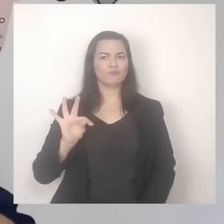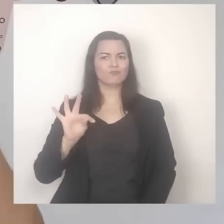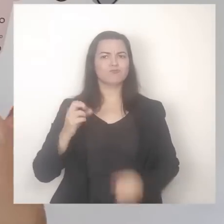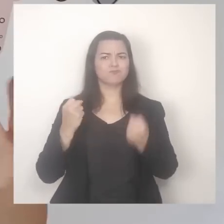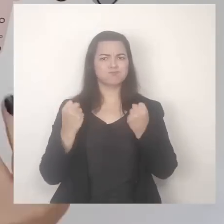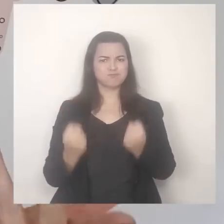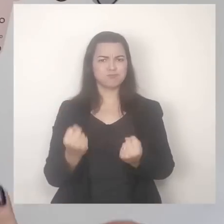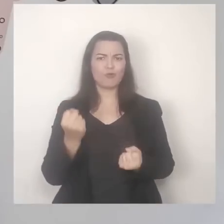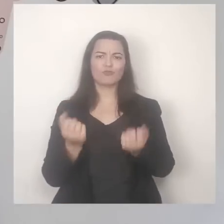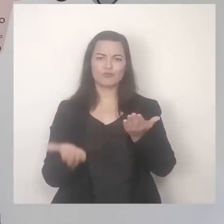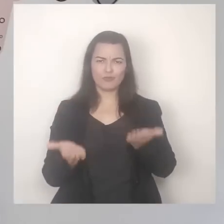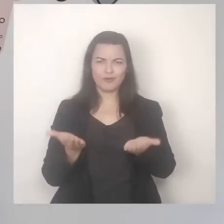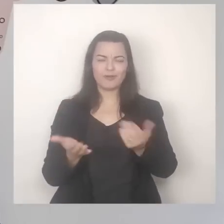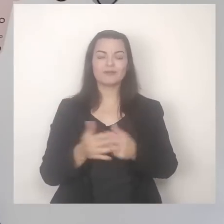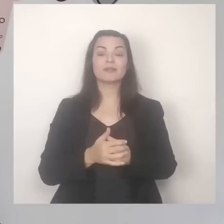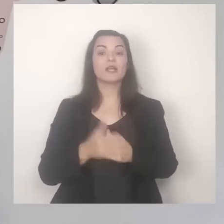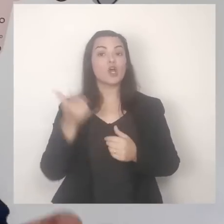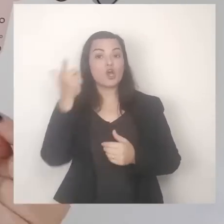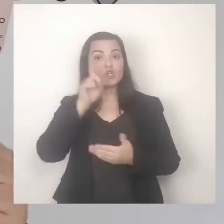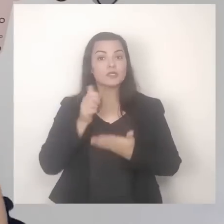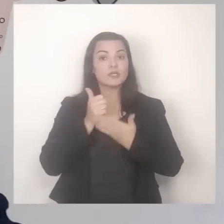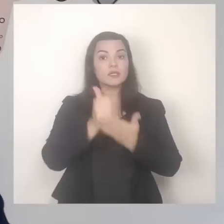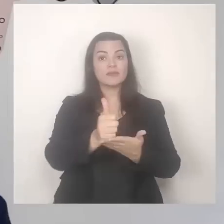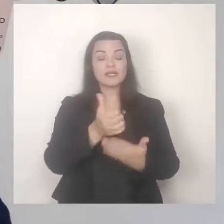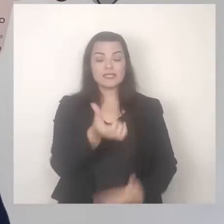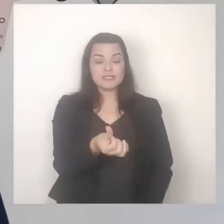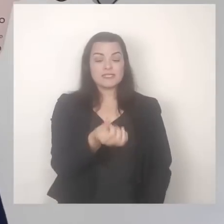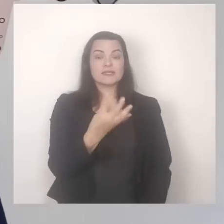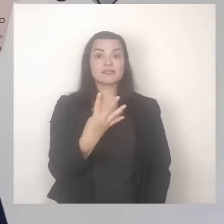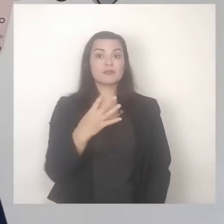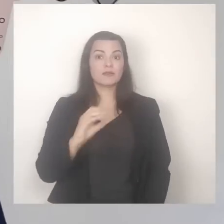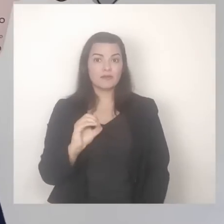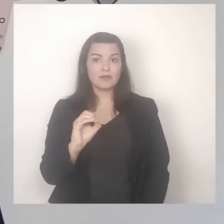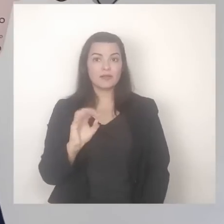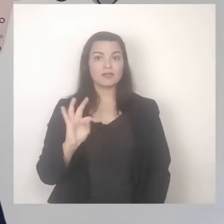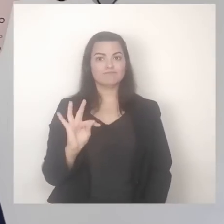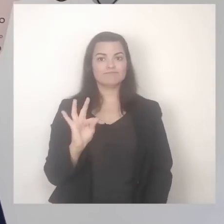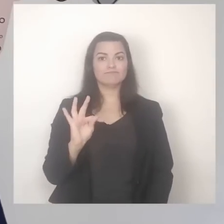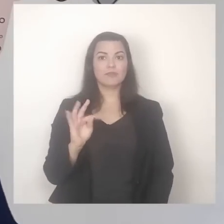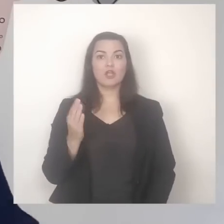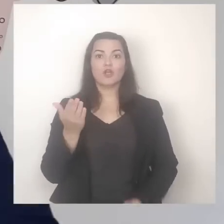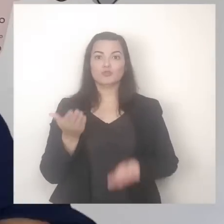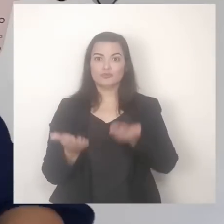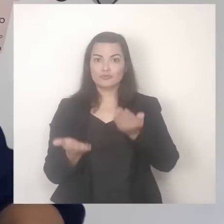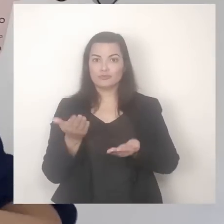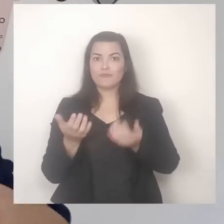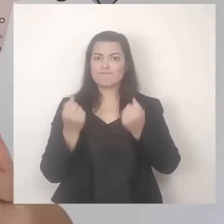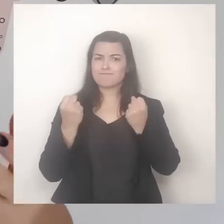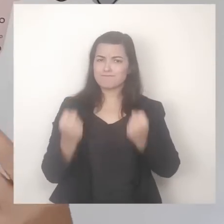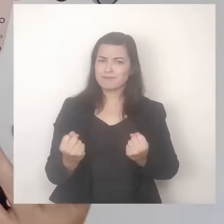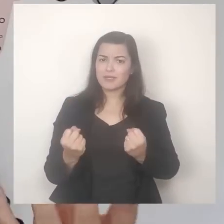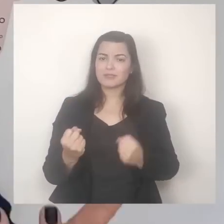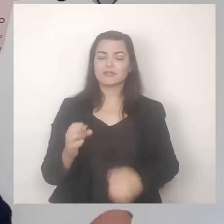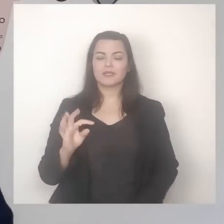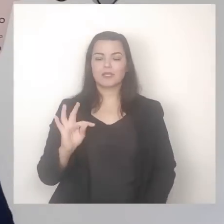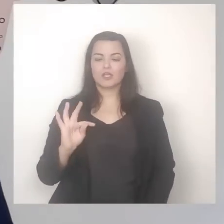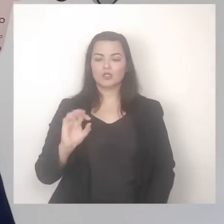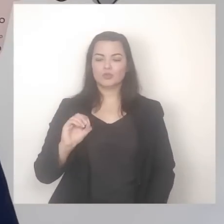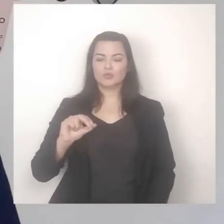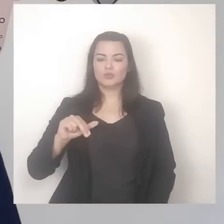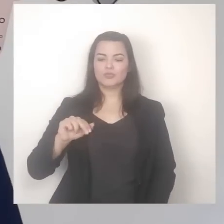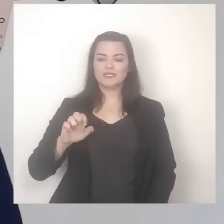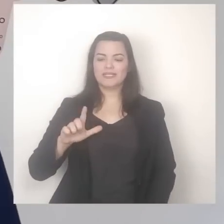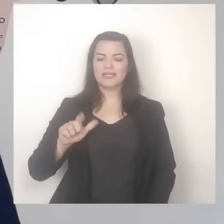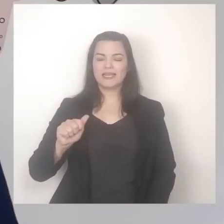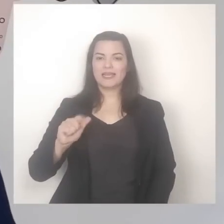e consegue transportar 640 toneladas. Então, qual é o total de peso